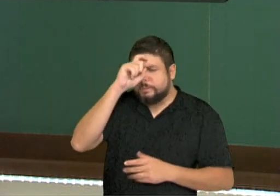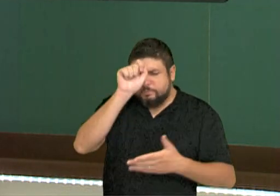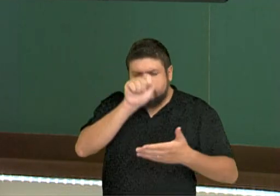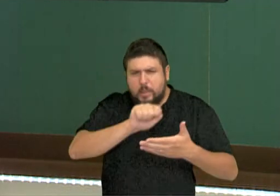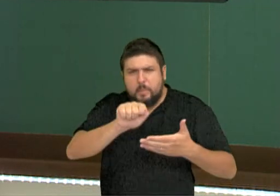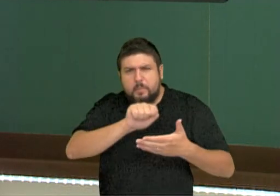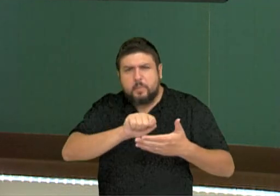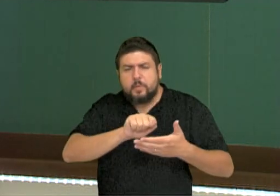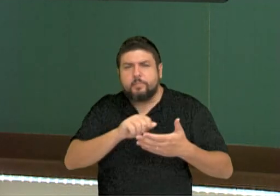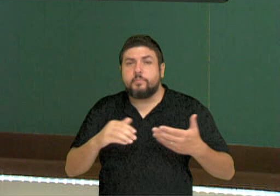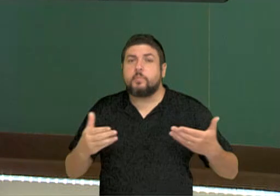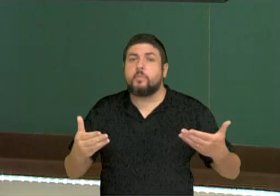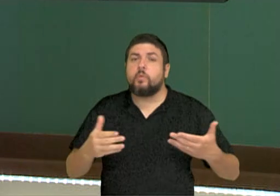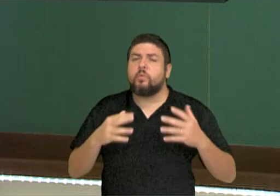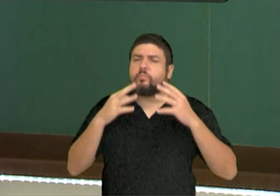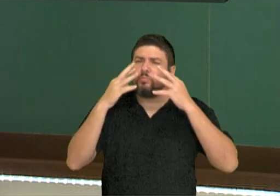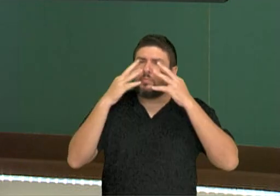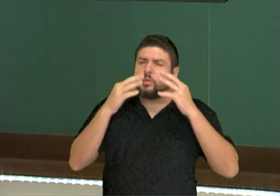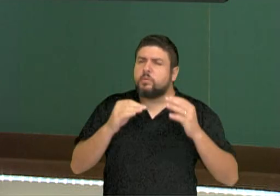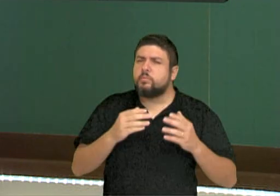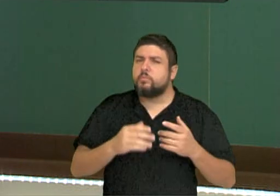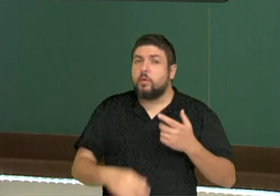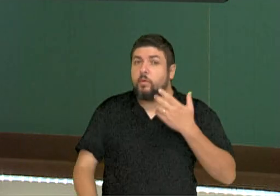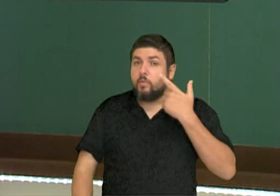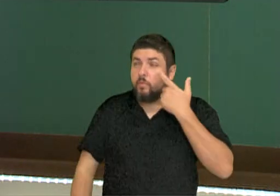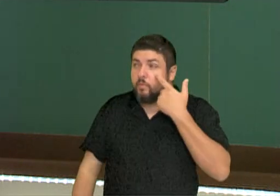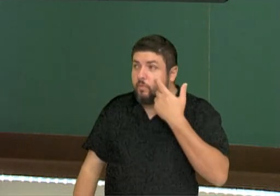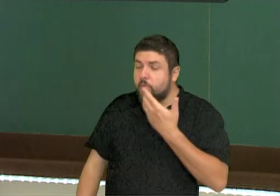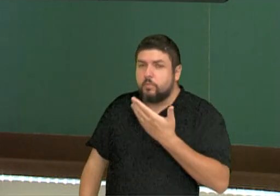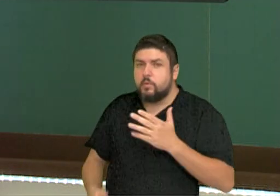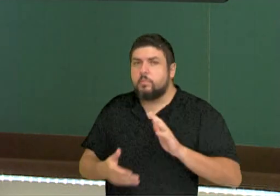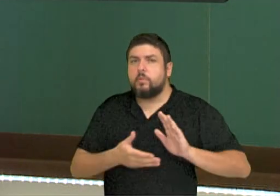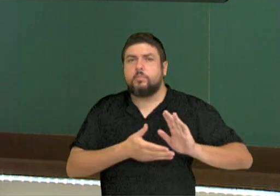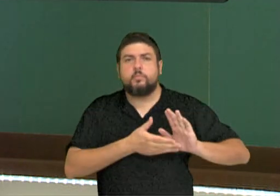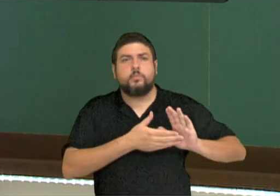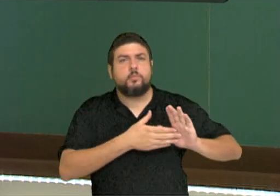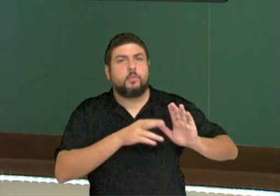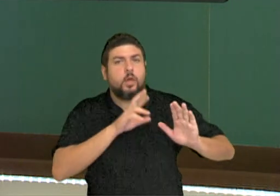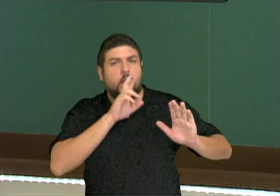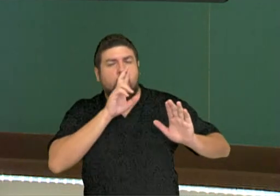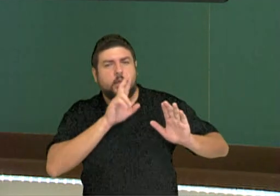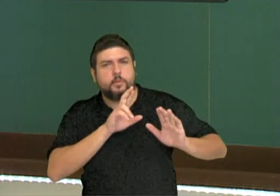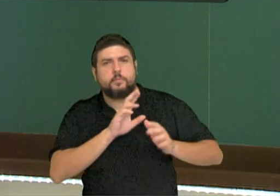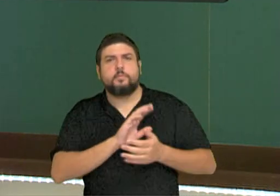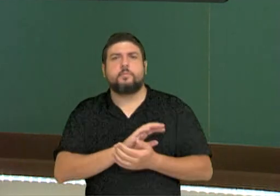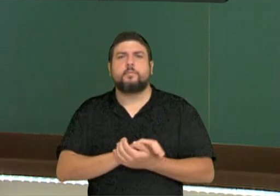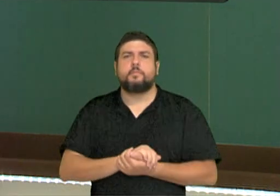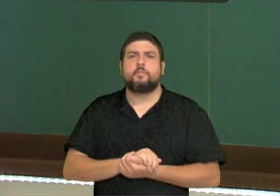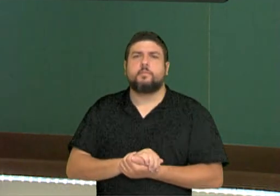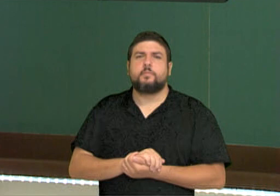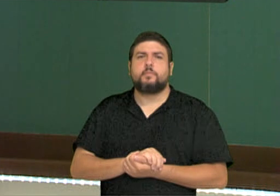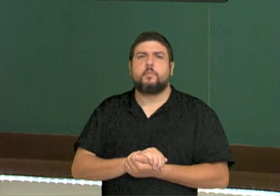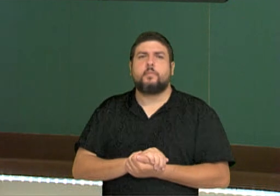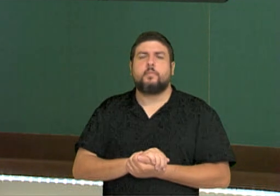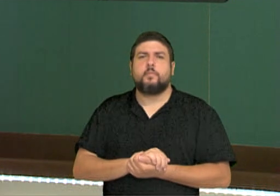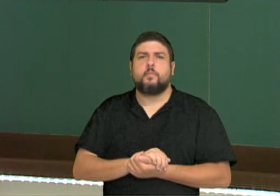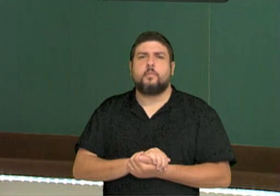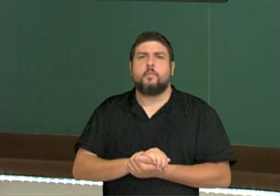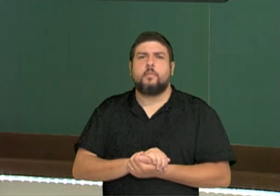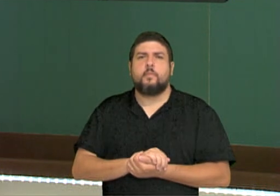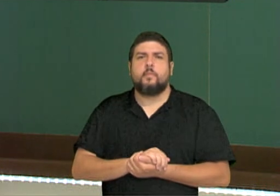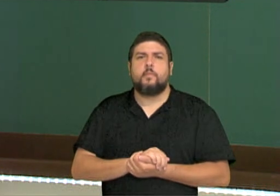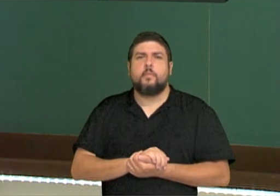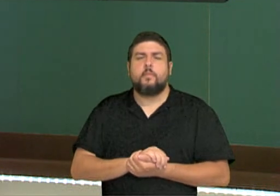atenção que nós vamos agora dar uma olhada nas diferenças entre esses movimentos. Então, aqui, na forma de